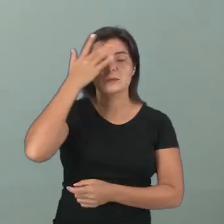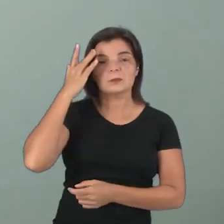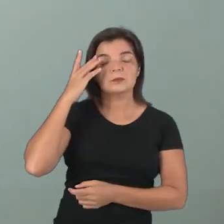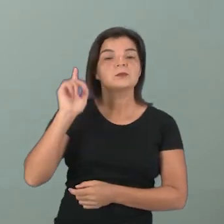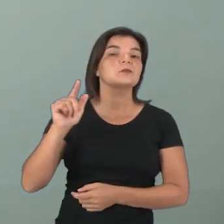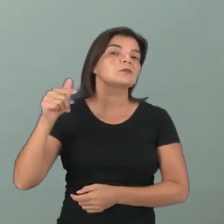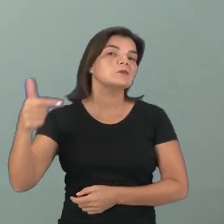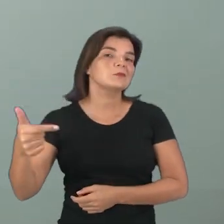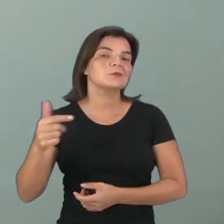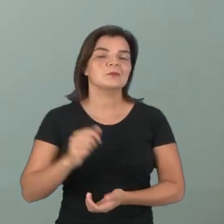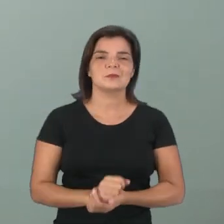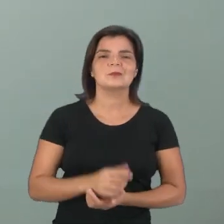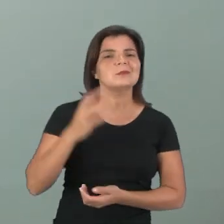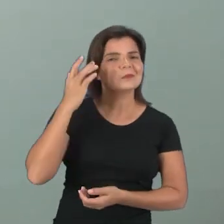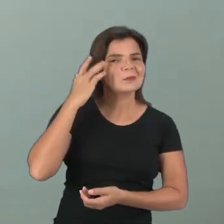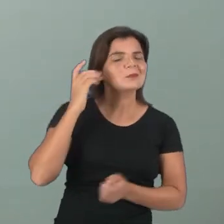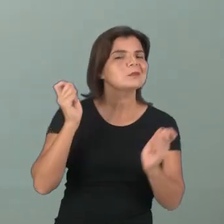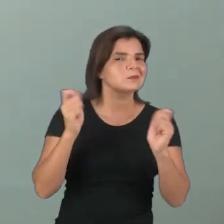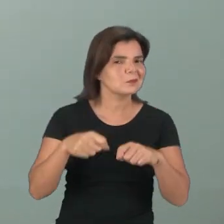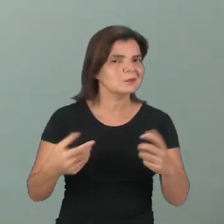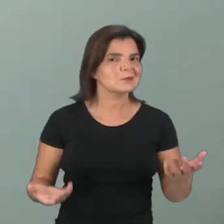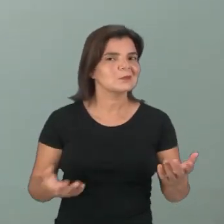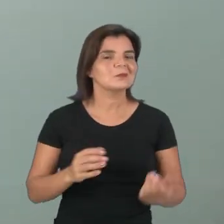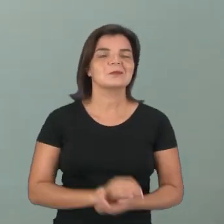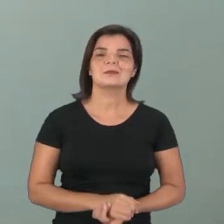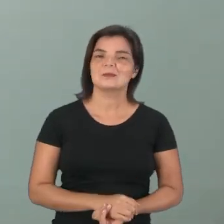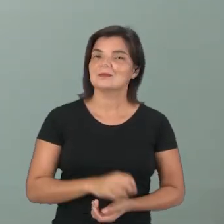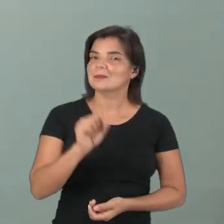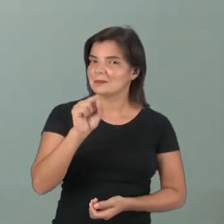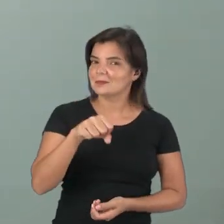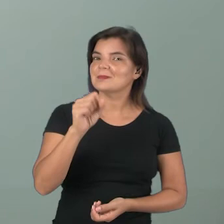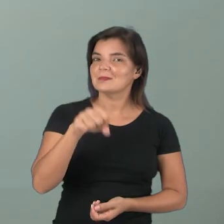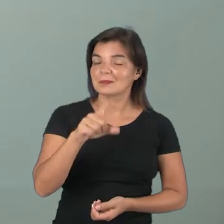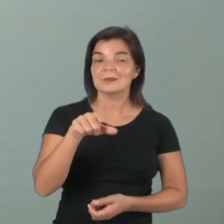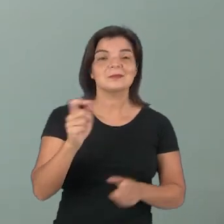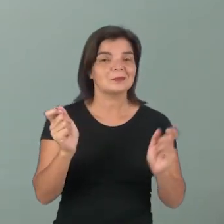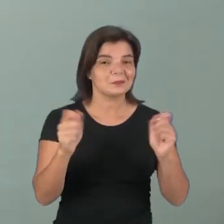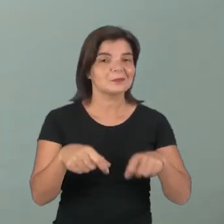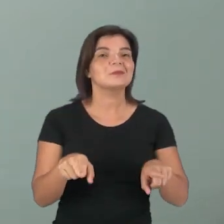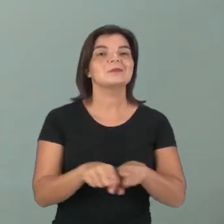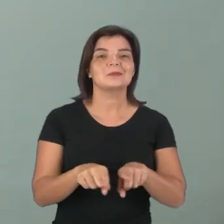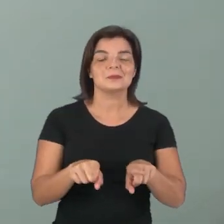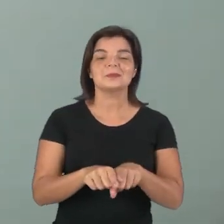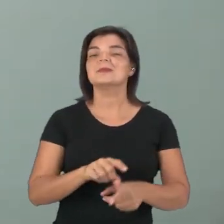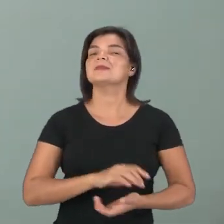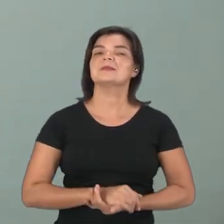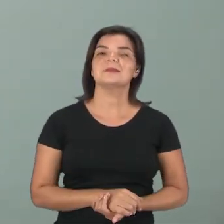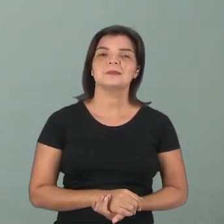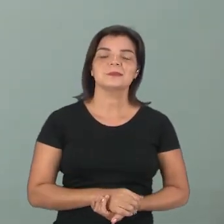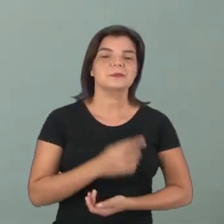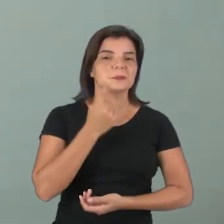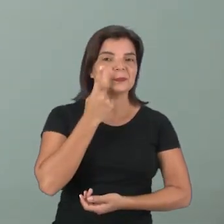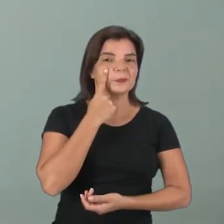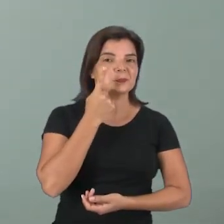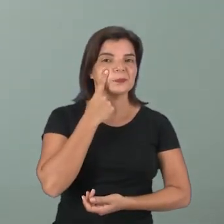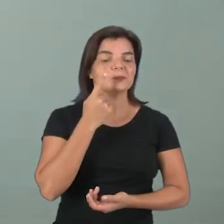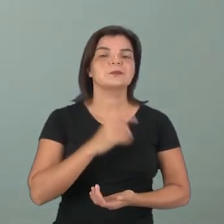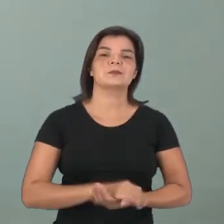outra pessoa. Será que é possível? Sim, é possível. Olha